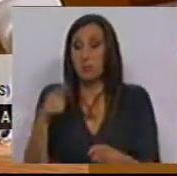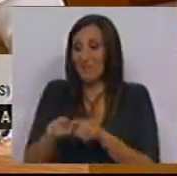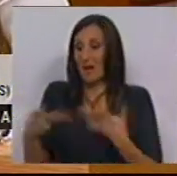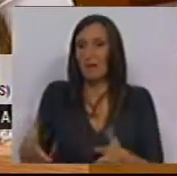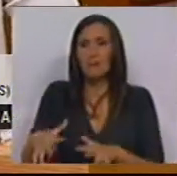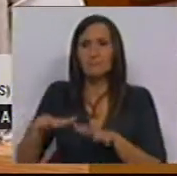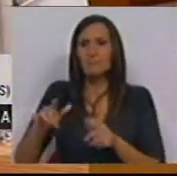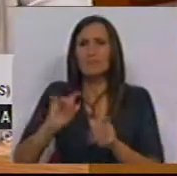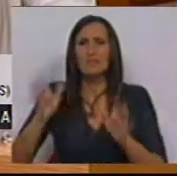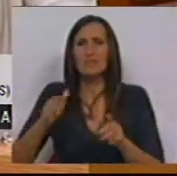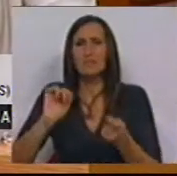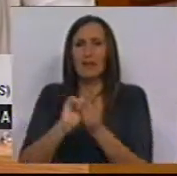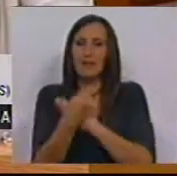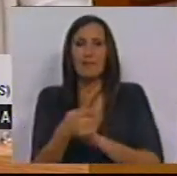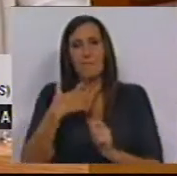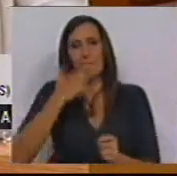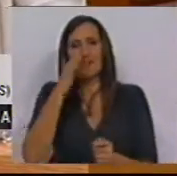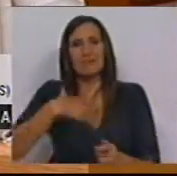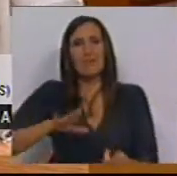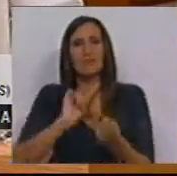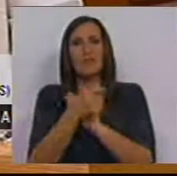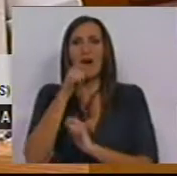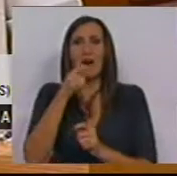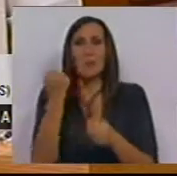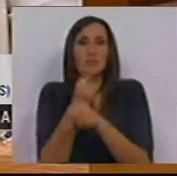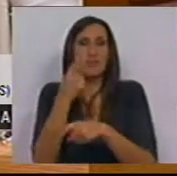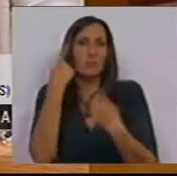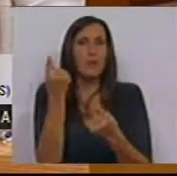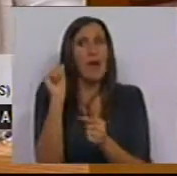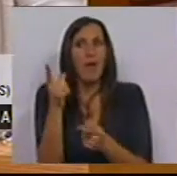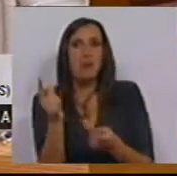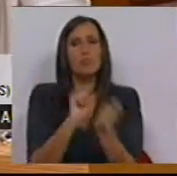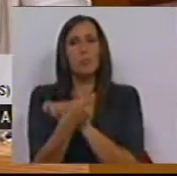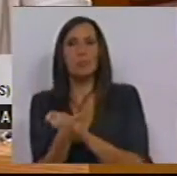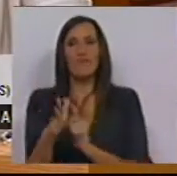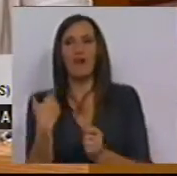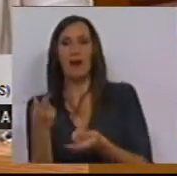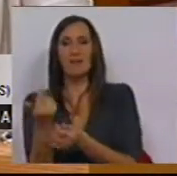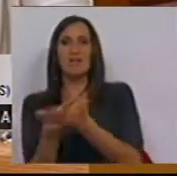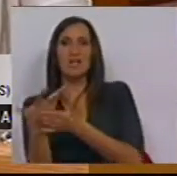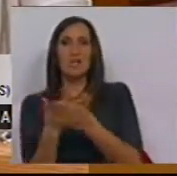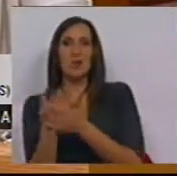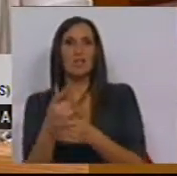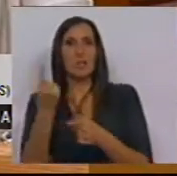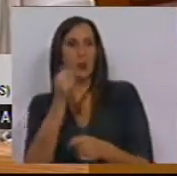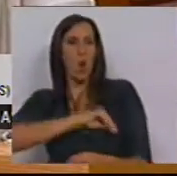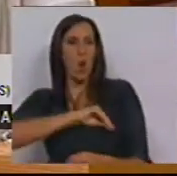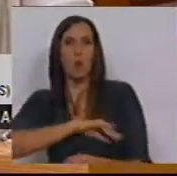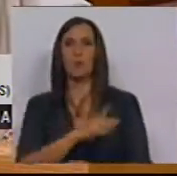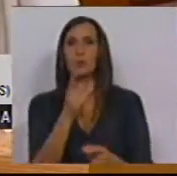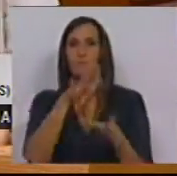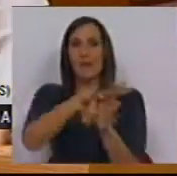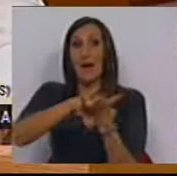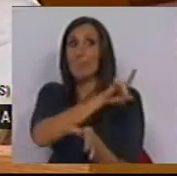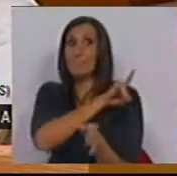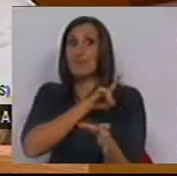que pretende transformar a água e o serviço público num negócio altamente lucrativo para o setor privado, o que obviamente